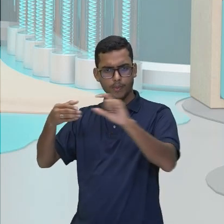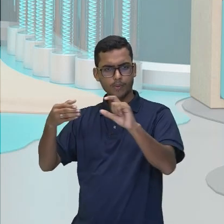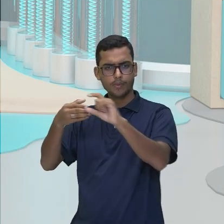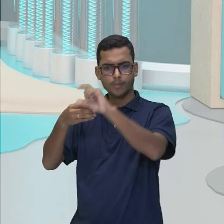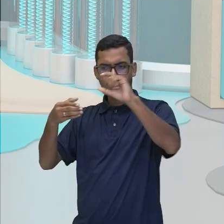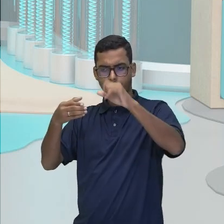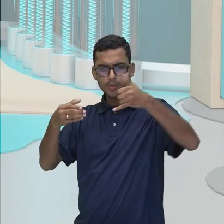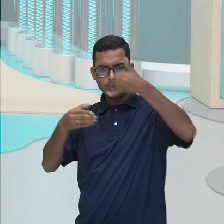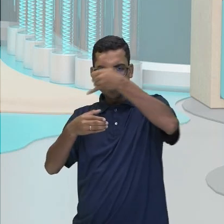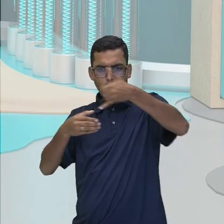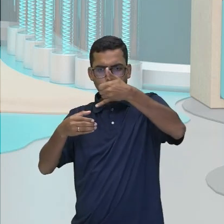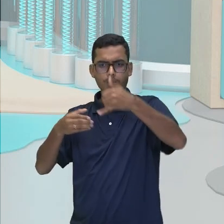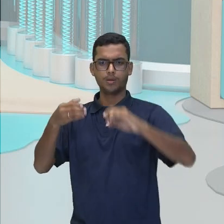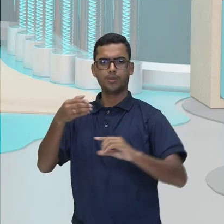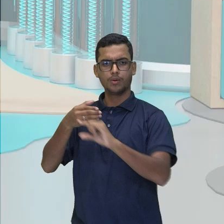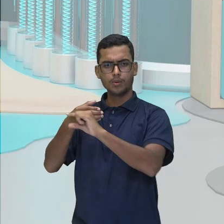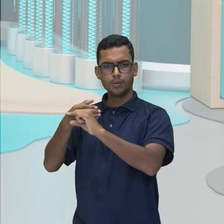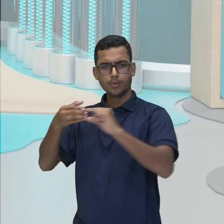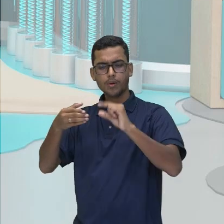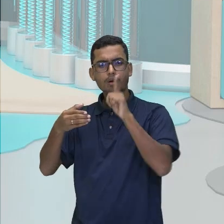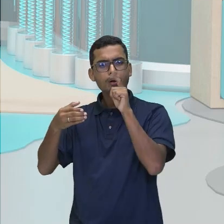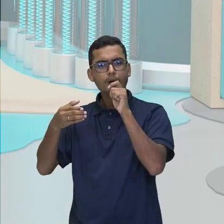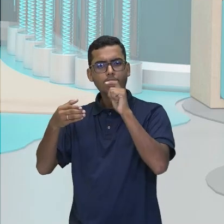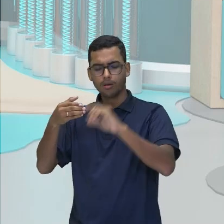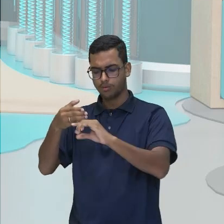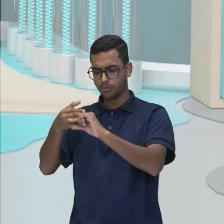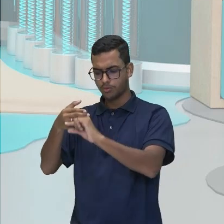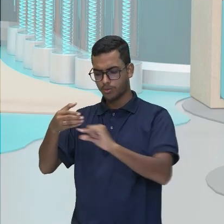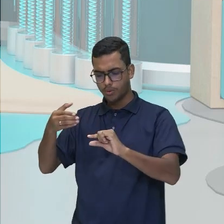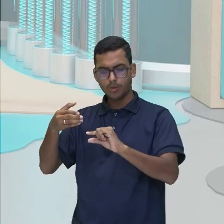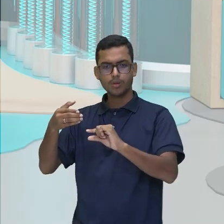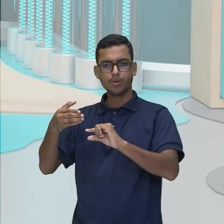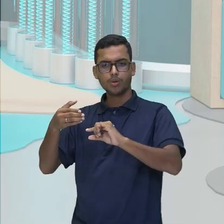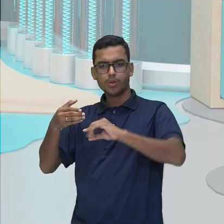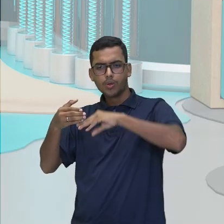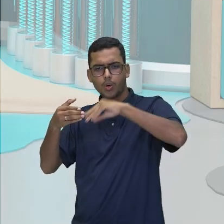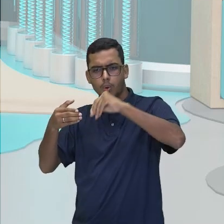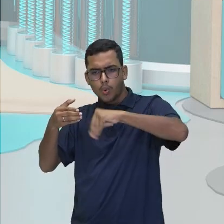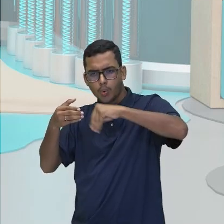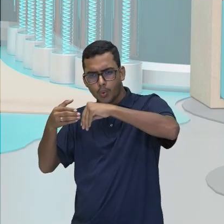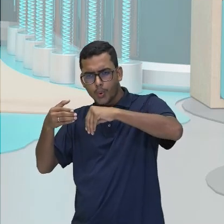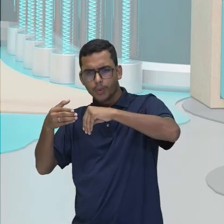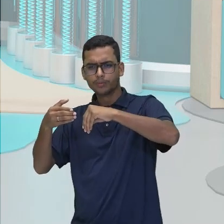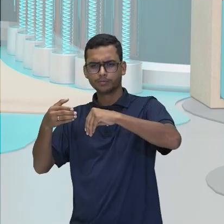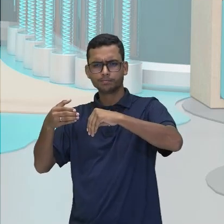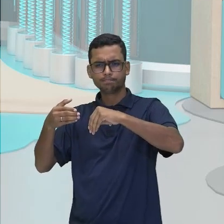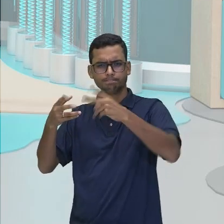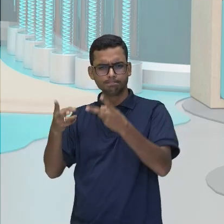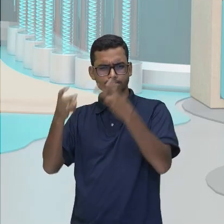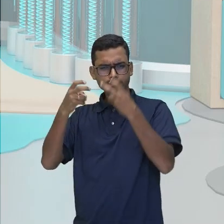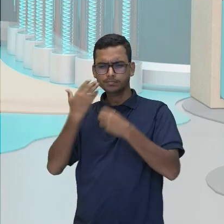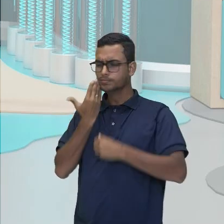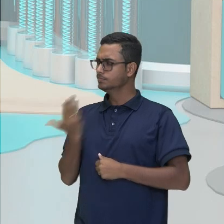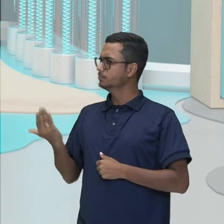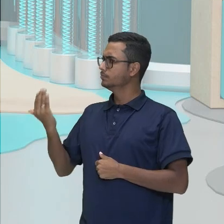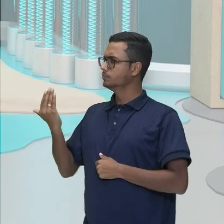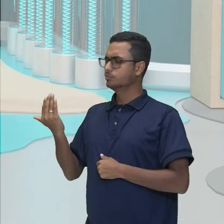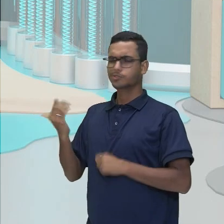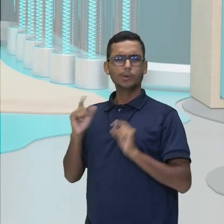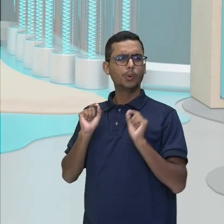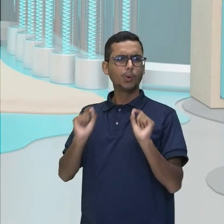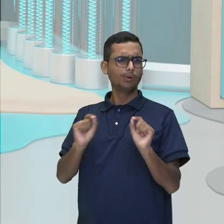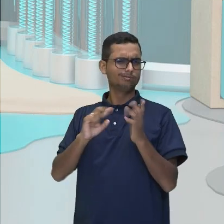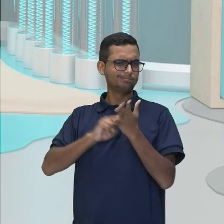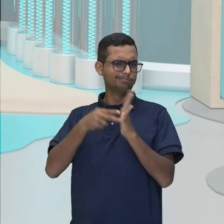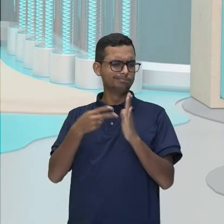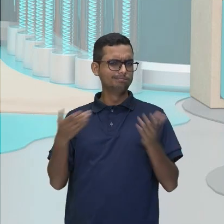óleo, ali no meio tem a água, tem um outro material ali lá no fundo, né? De que se trata esse skimming? Vamos